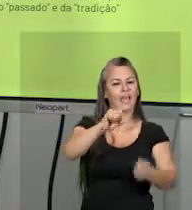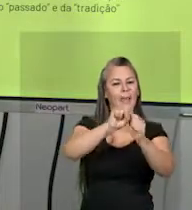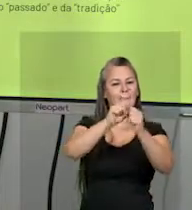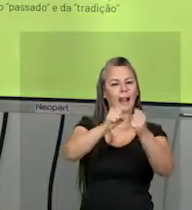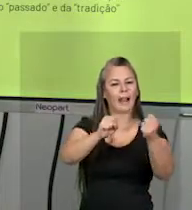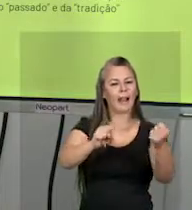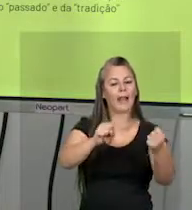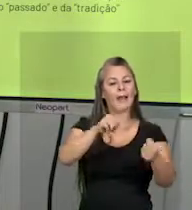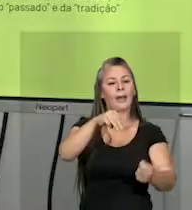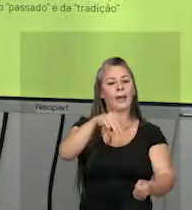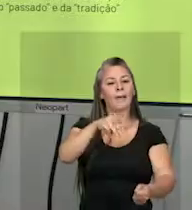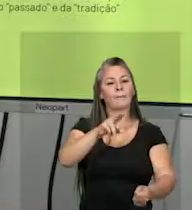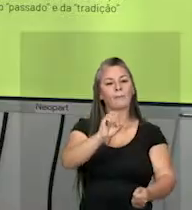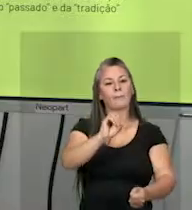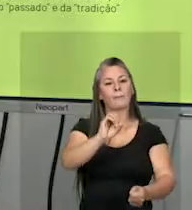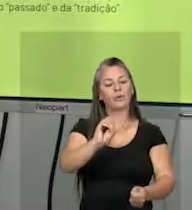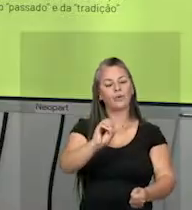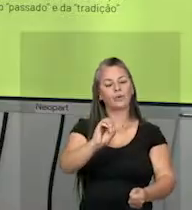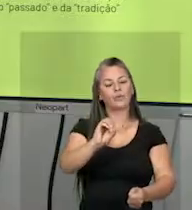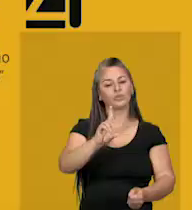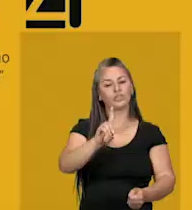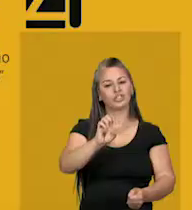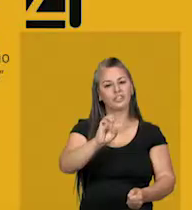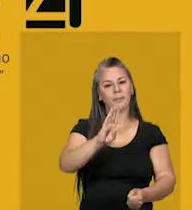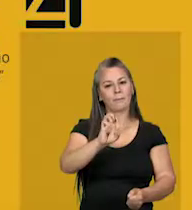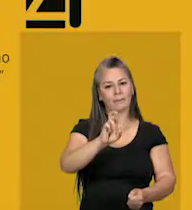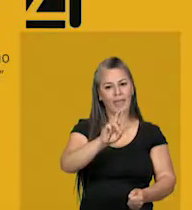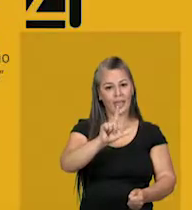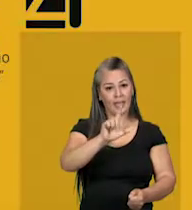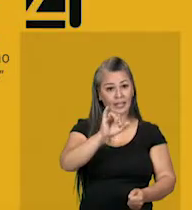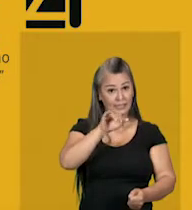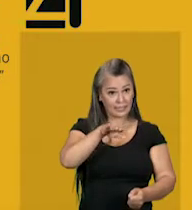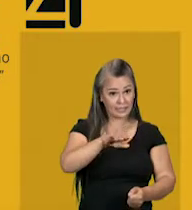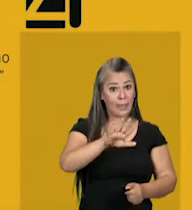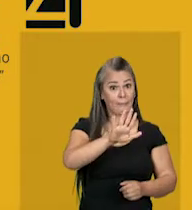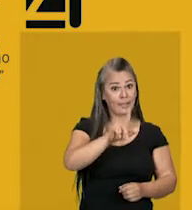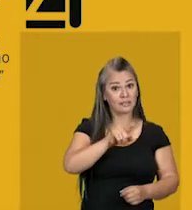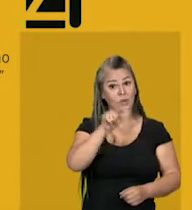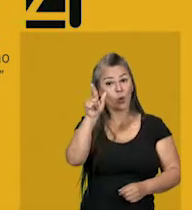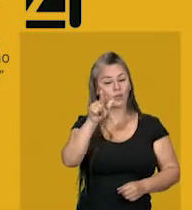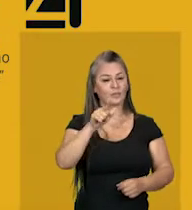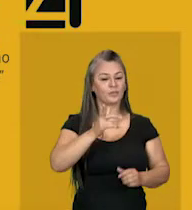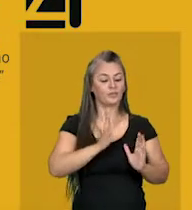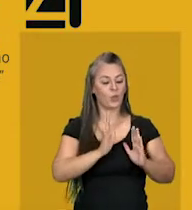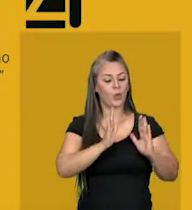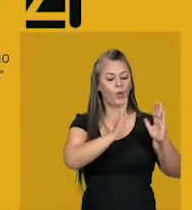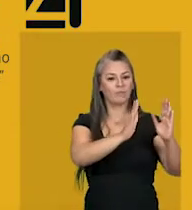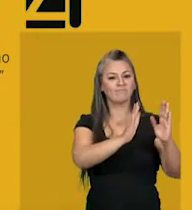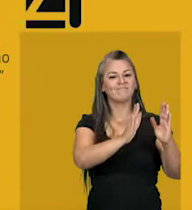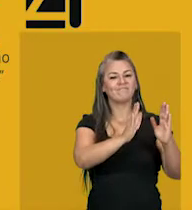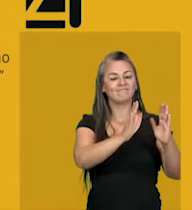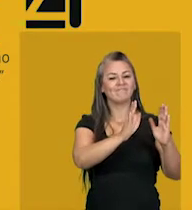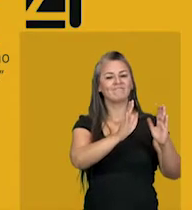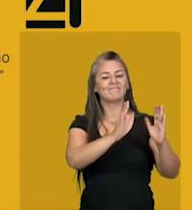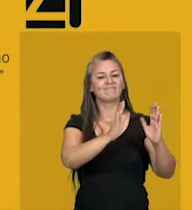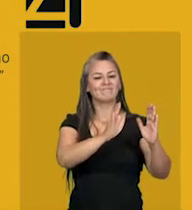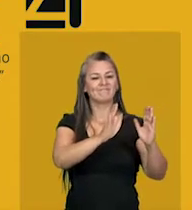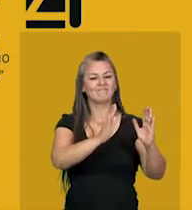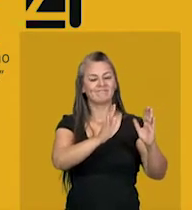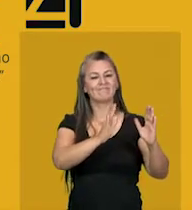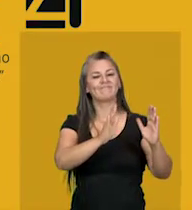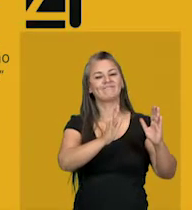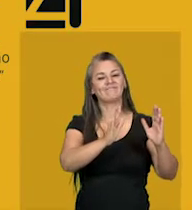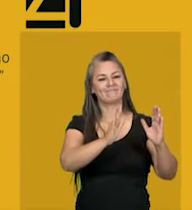Estado nazi-fascista, né? Creia, obedeça e lute. Isso era o mote do Estado fascista italiano, do